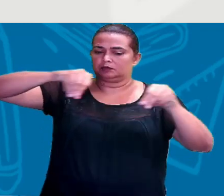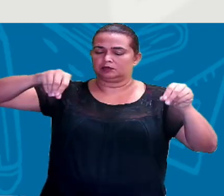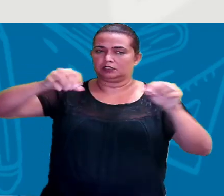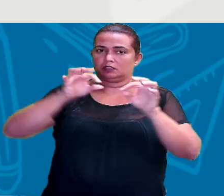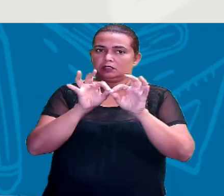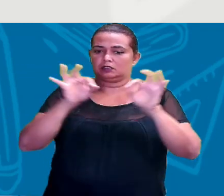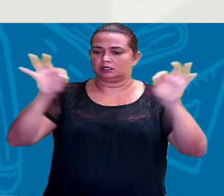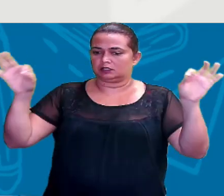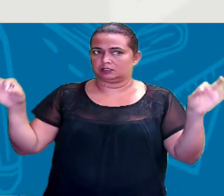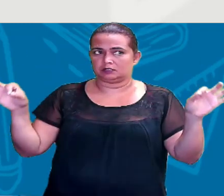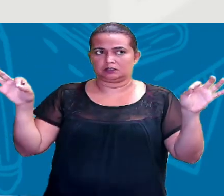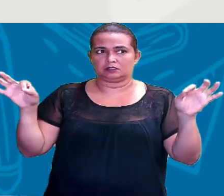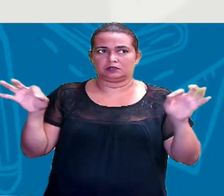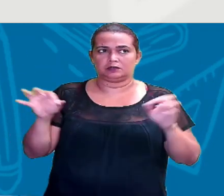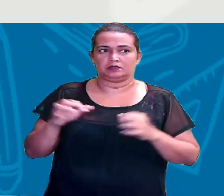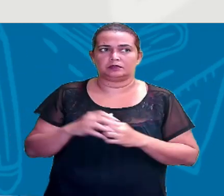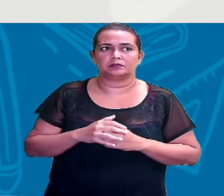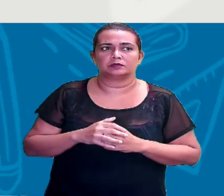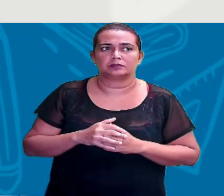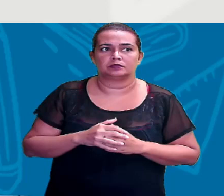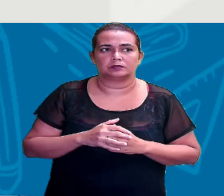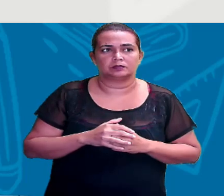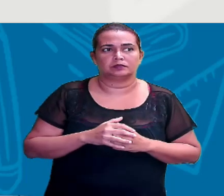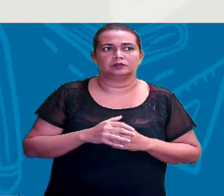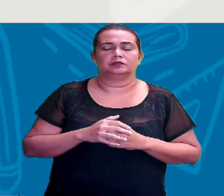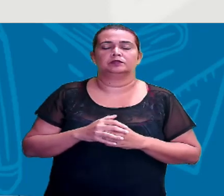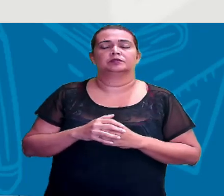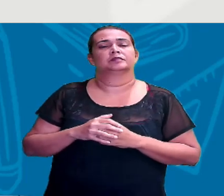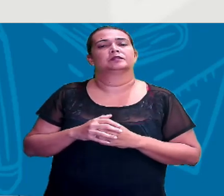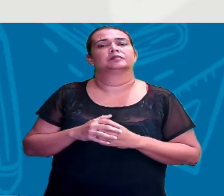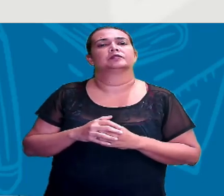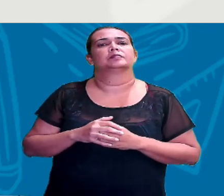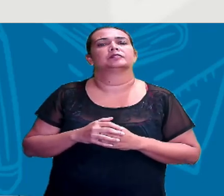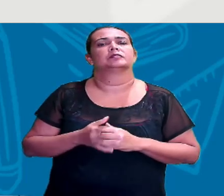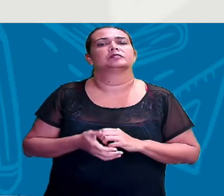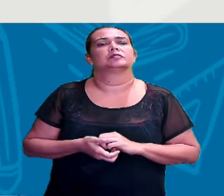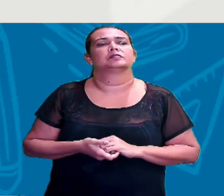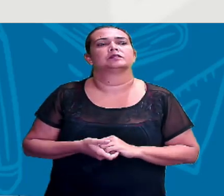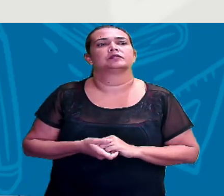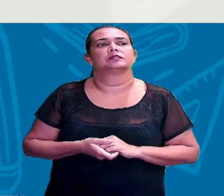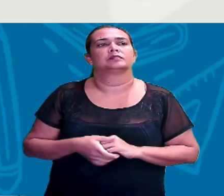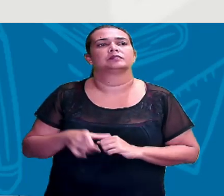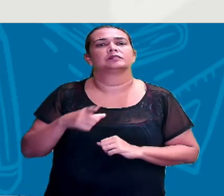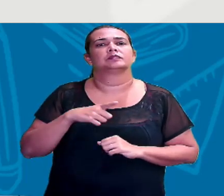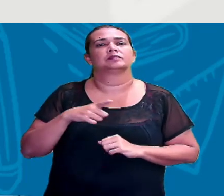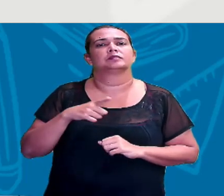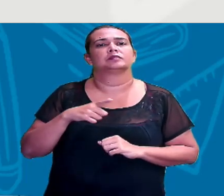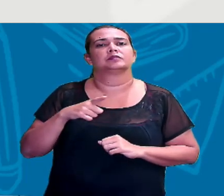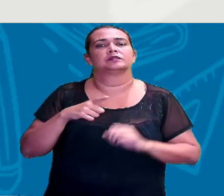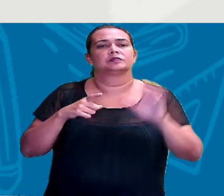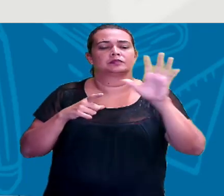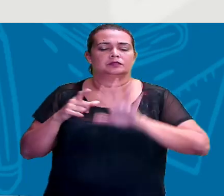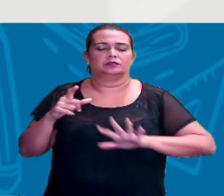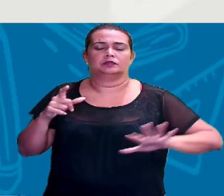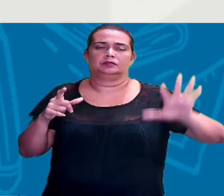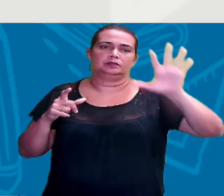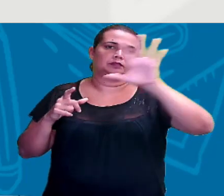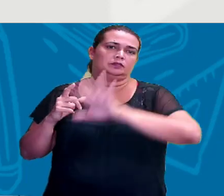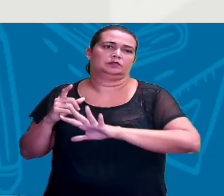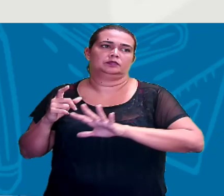duas porções de terra maiores, né? Então, essa regionalização, ela é